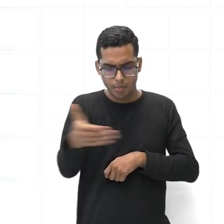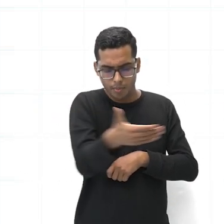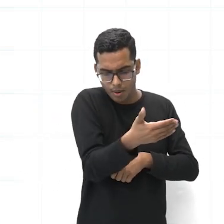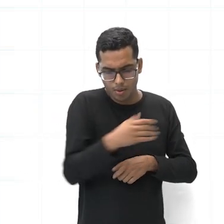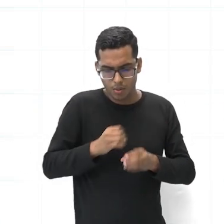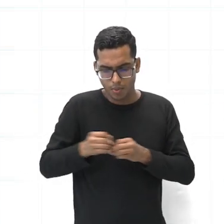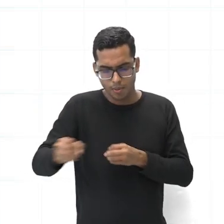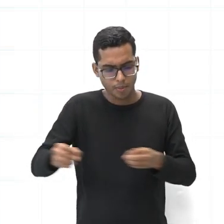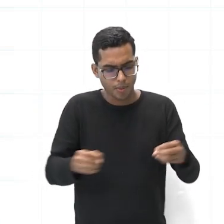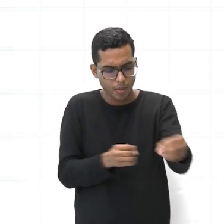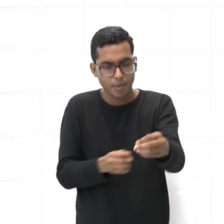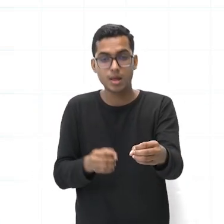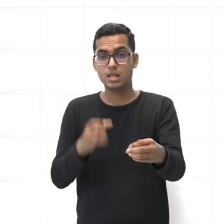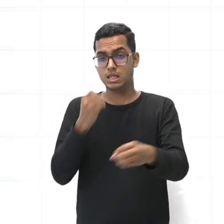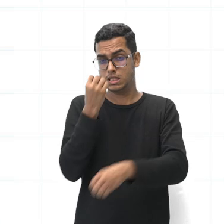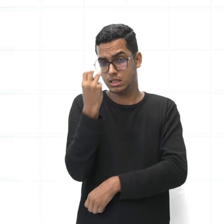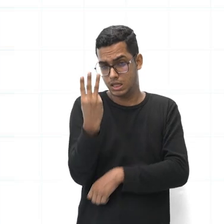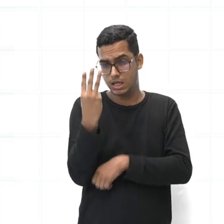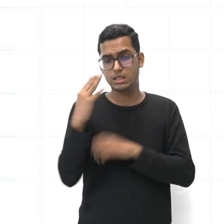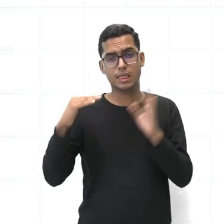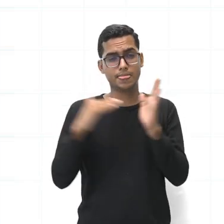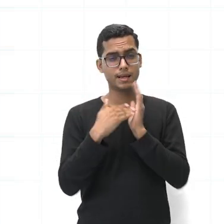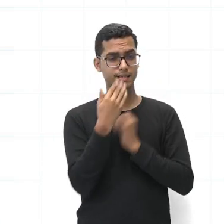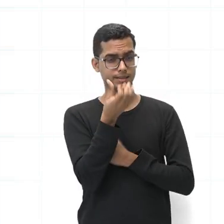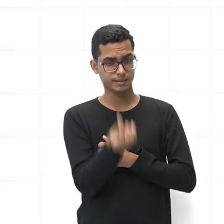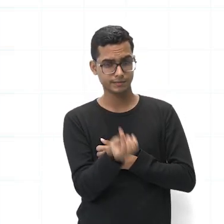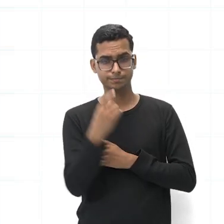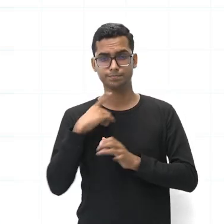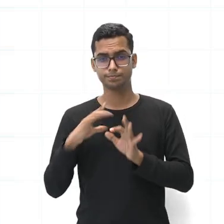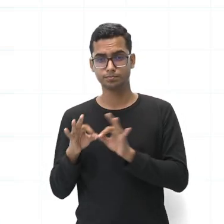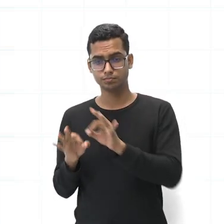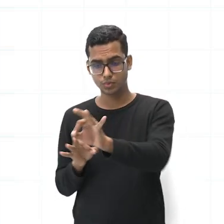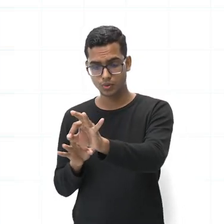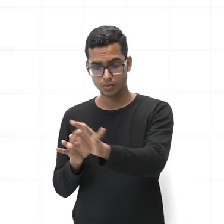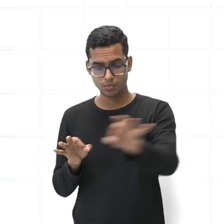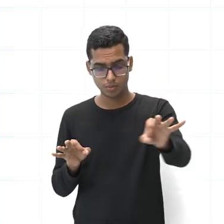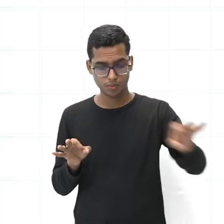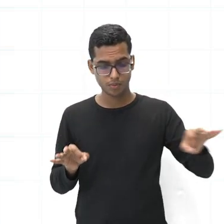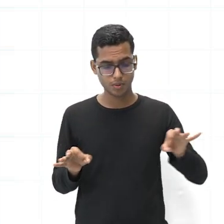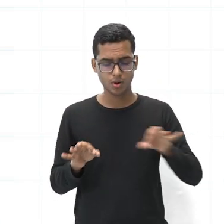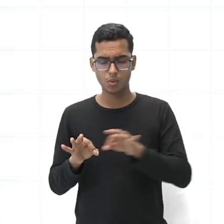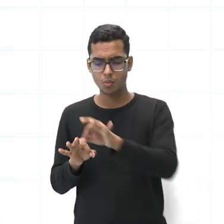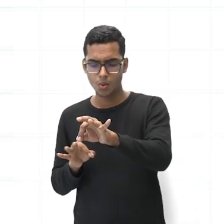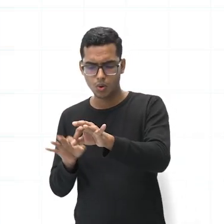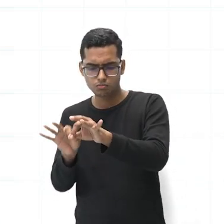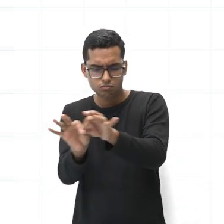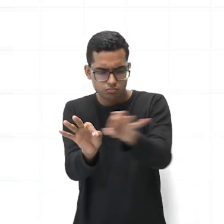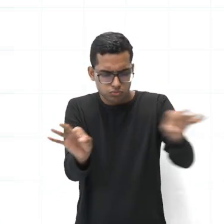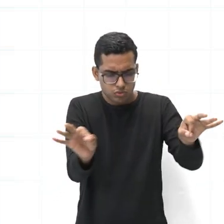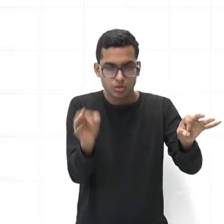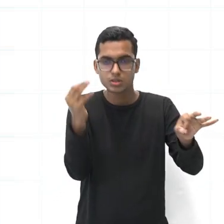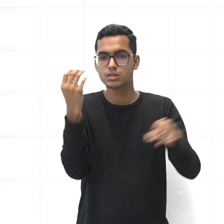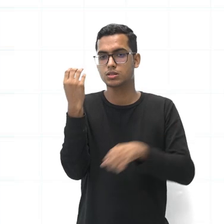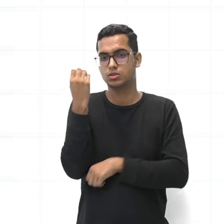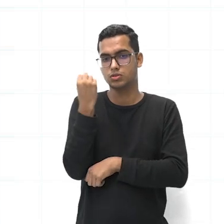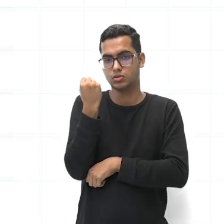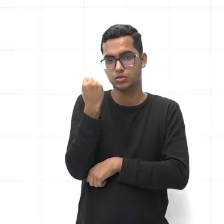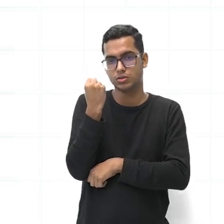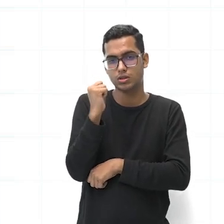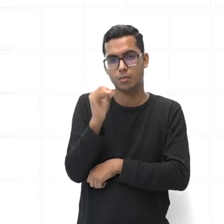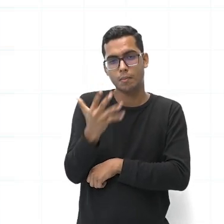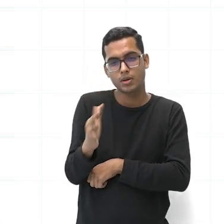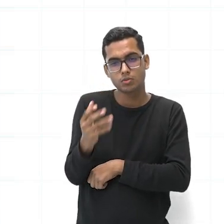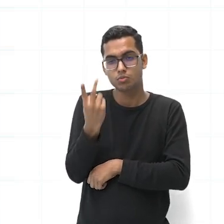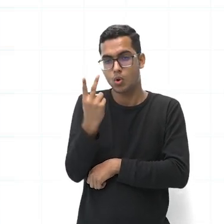um do lado do outro, e com cerca de 2 metros de distância entre eles, bem grande, né? Durante